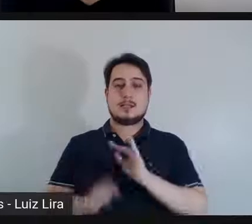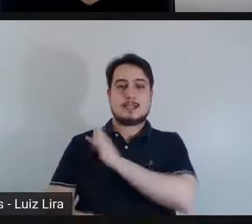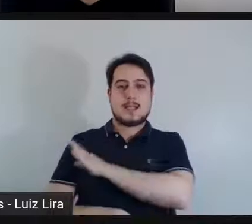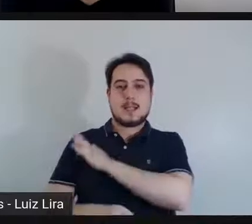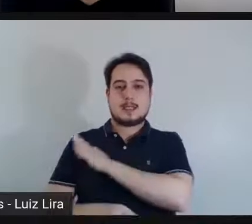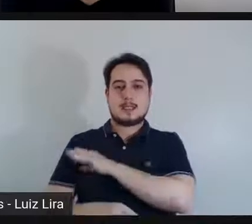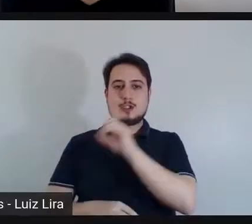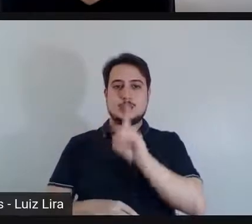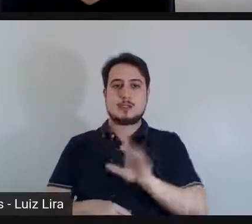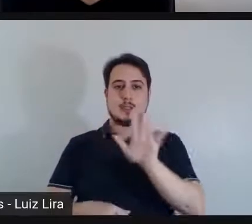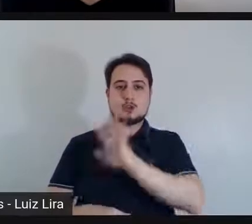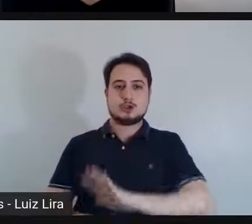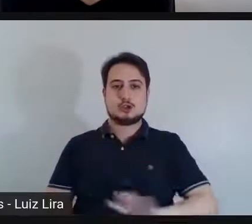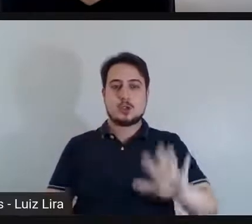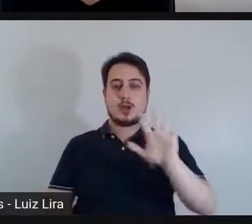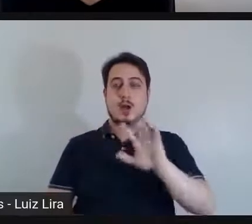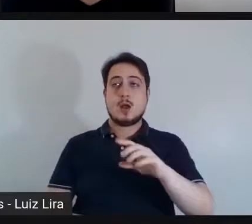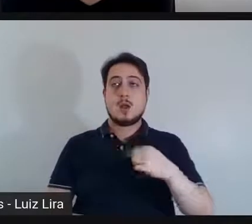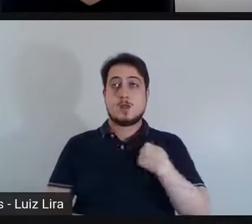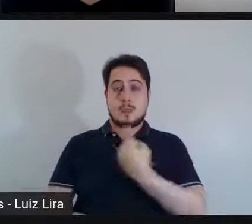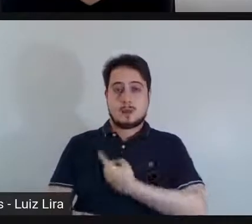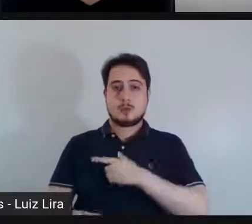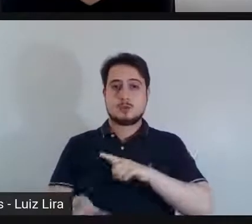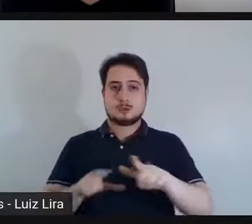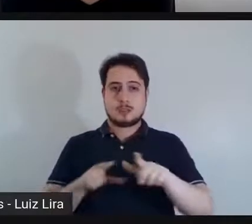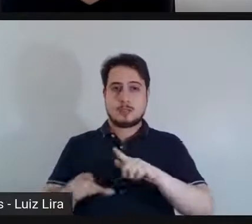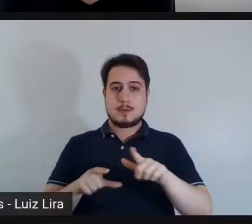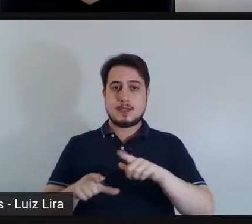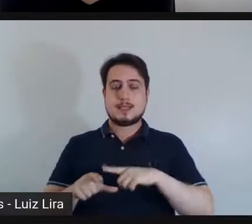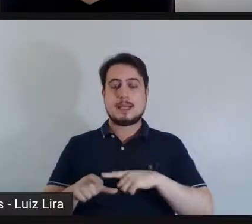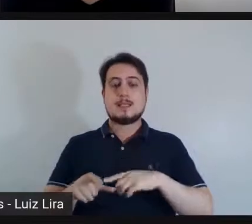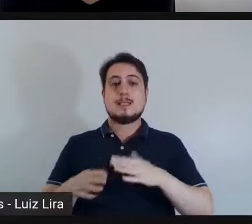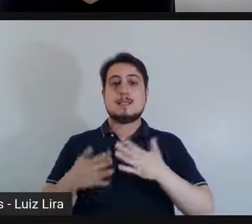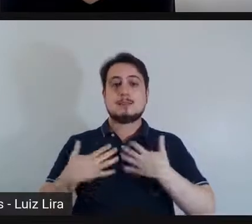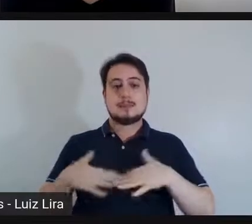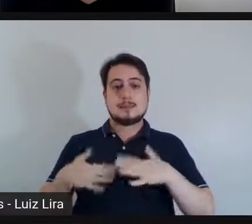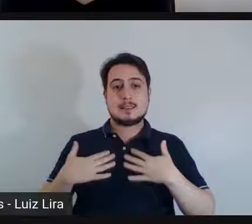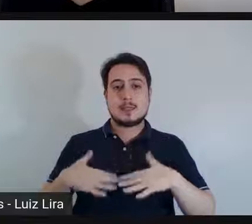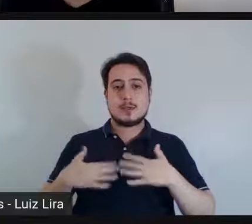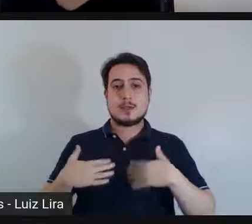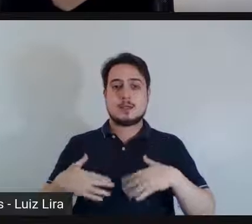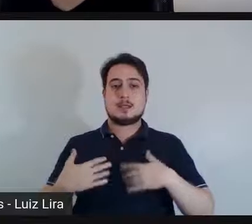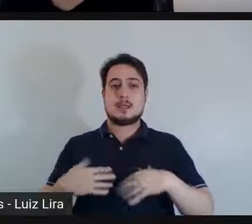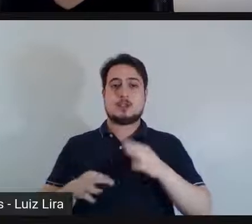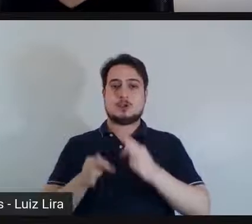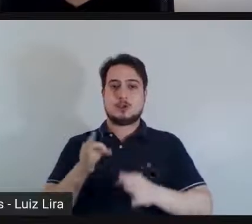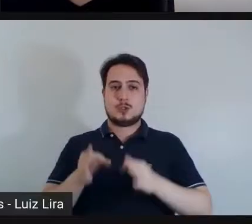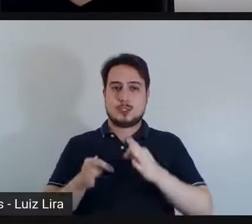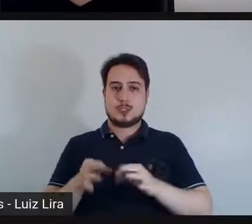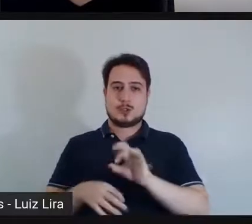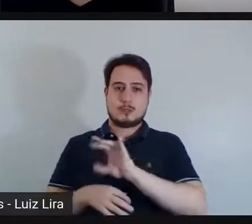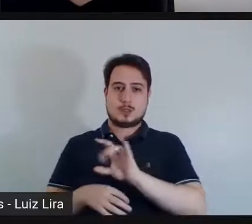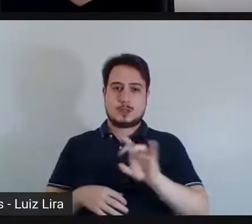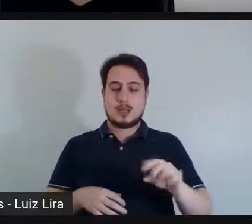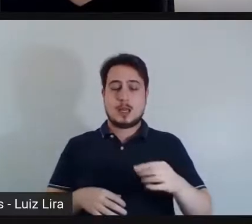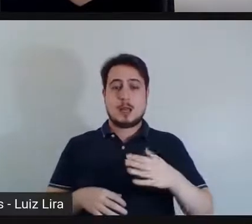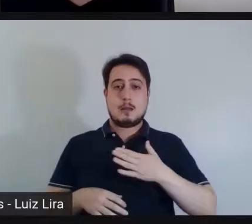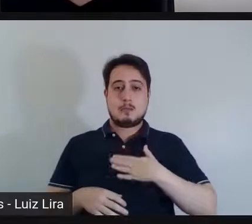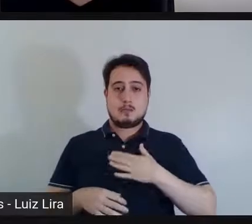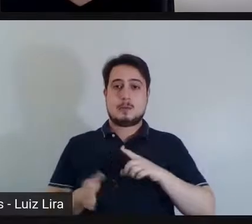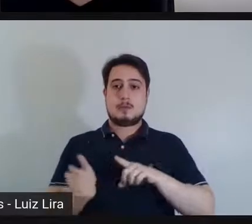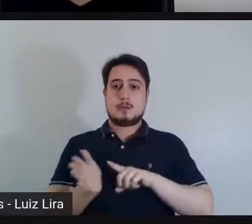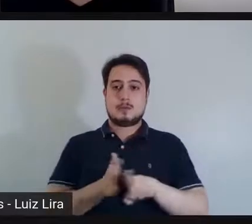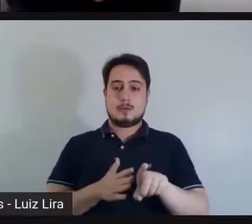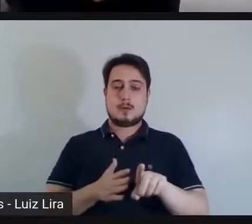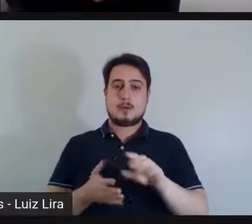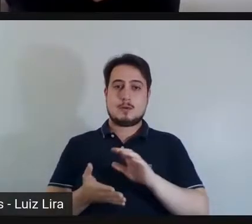o nosso trabalho é dar conforto à alta administração, conforto jurídico. E aqui vem minha pergunta. Eu